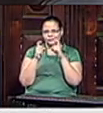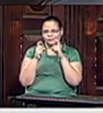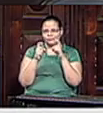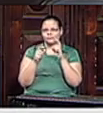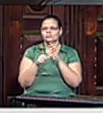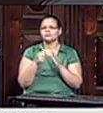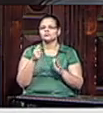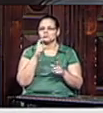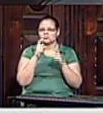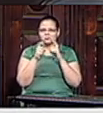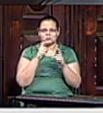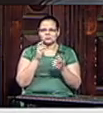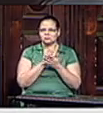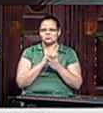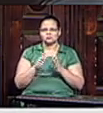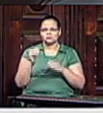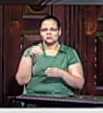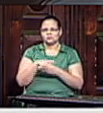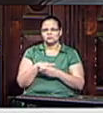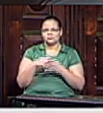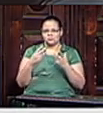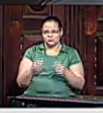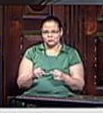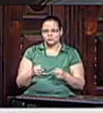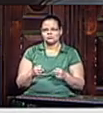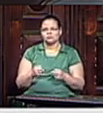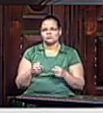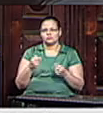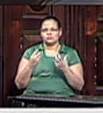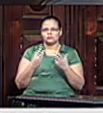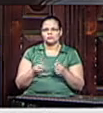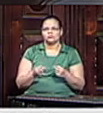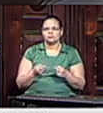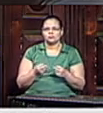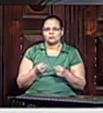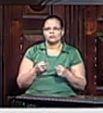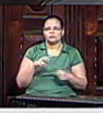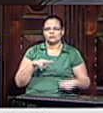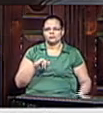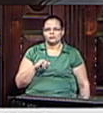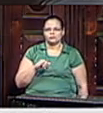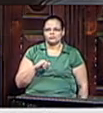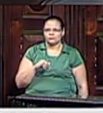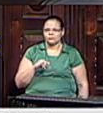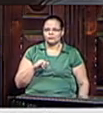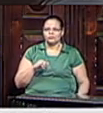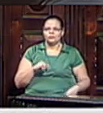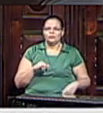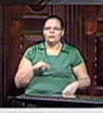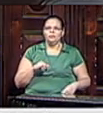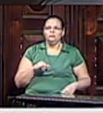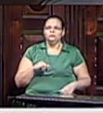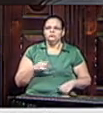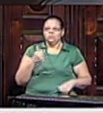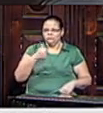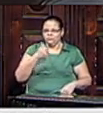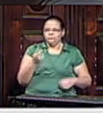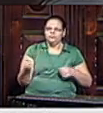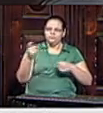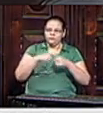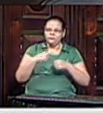Havendo quem queira discutir, encerrada a discussão. Em votação, os senhores que aprovam nessa comissão, aprovado. Primeira, retorna em segunda.